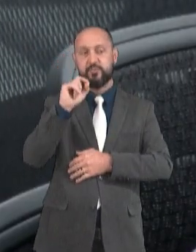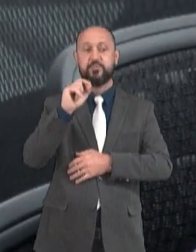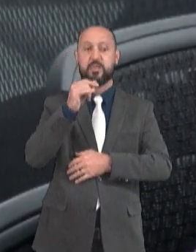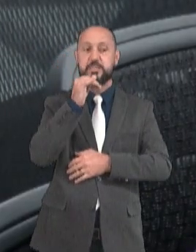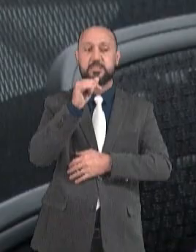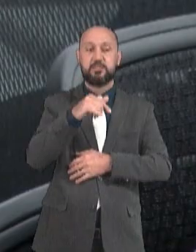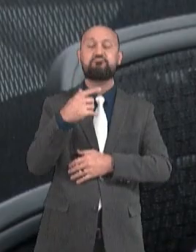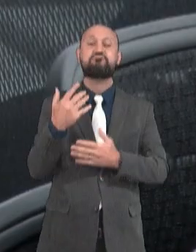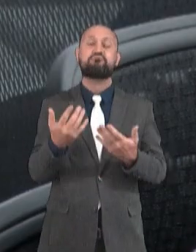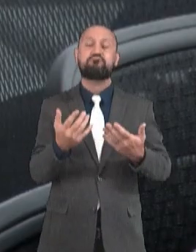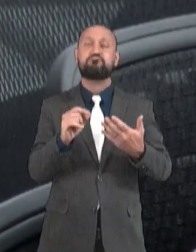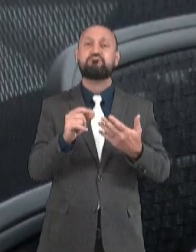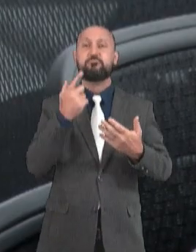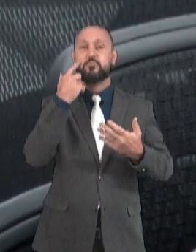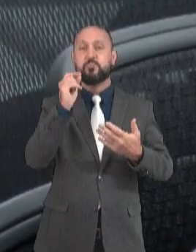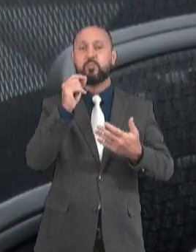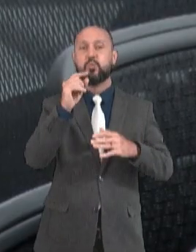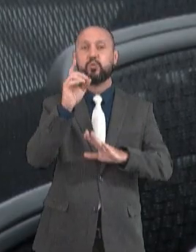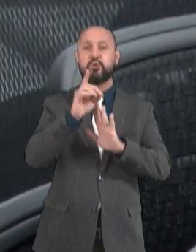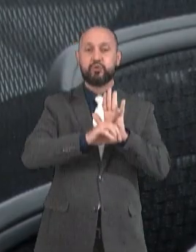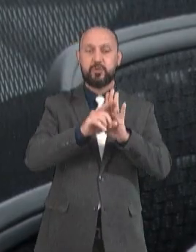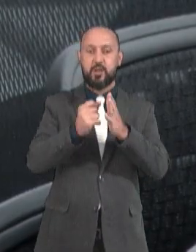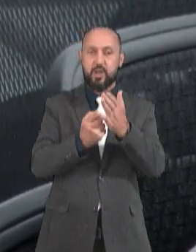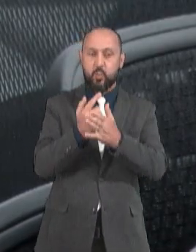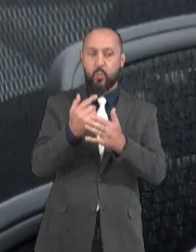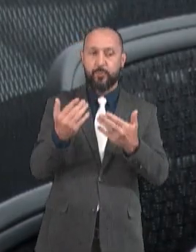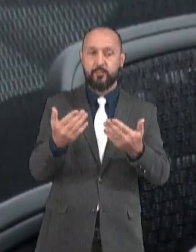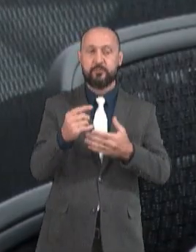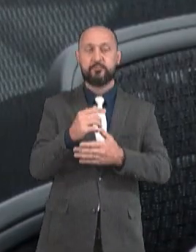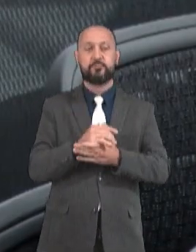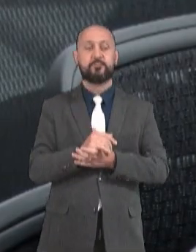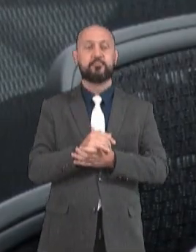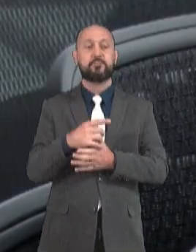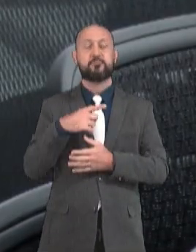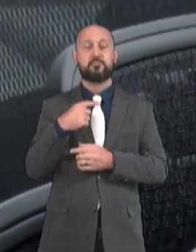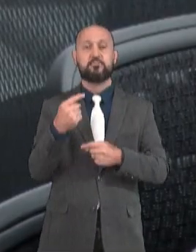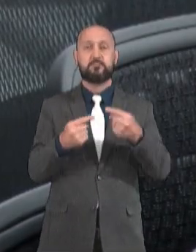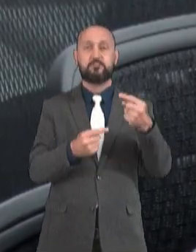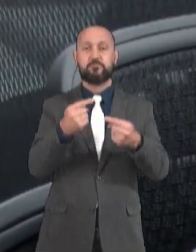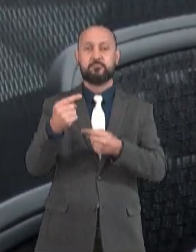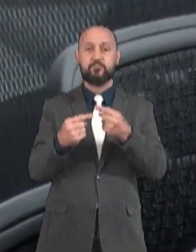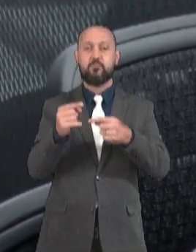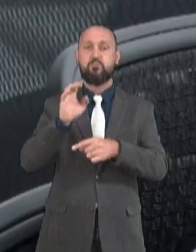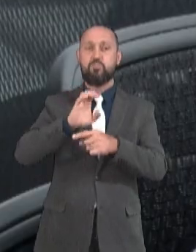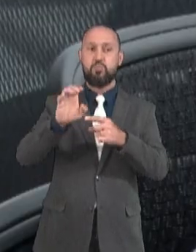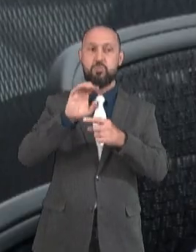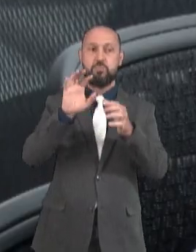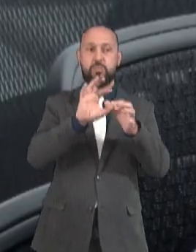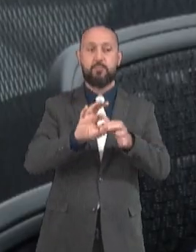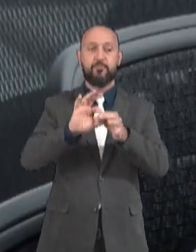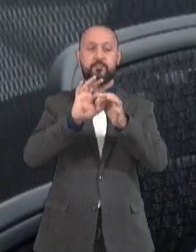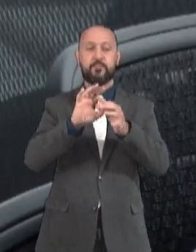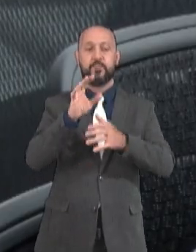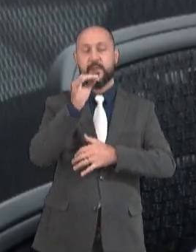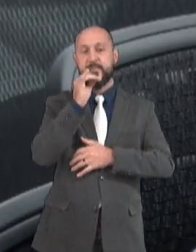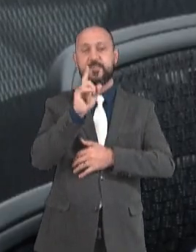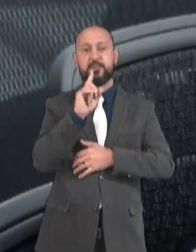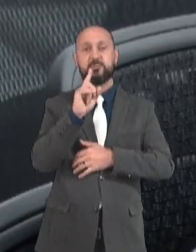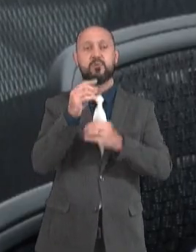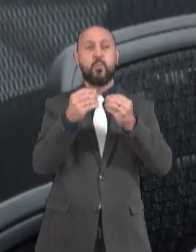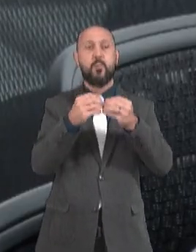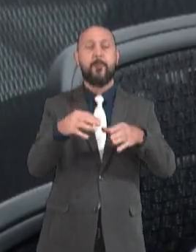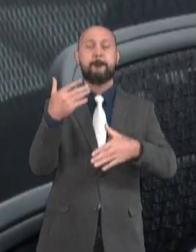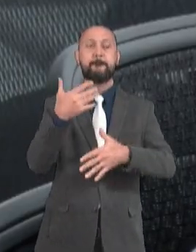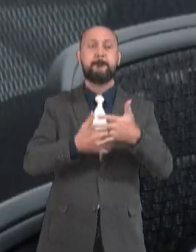de que o direito ao consumidor é concorrente entre o Estado e a União e que, no caso, não